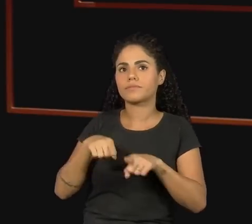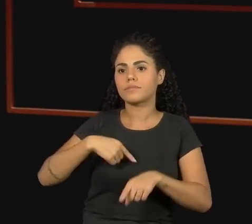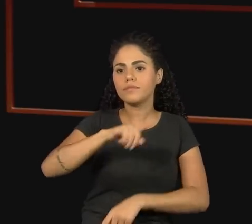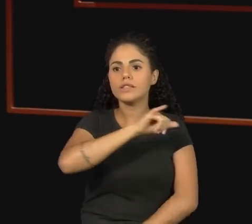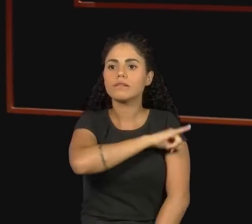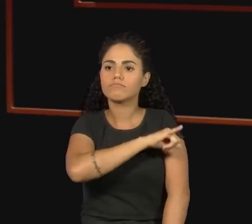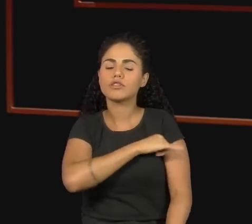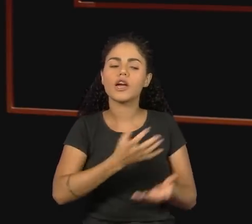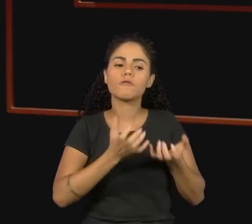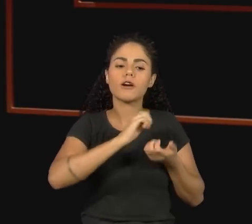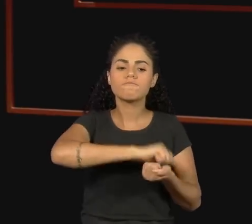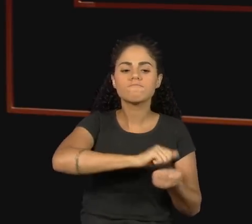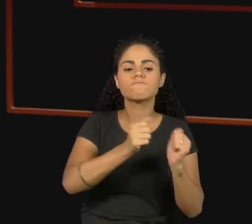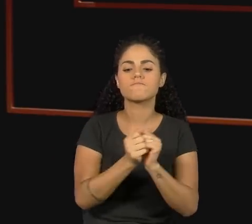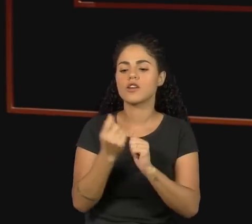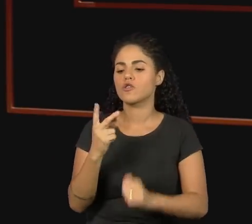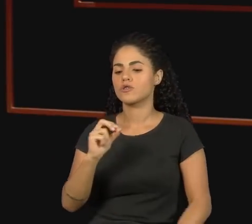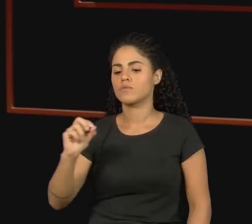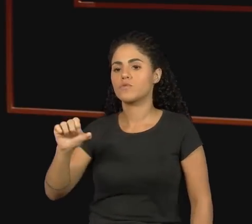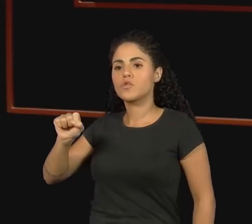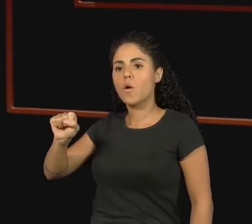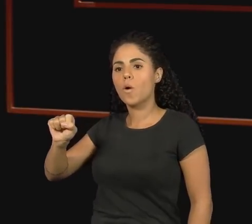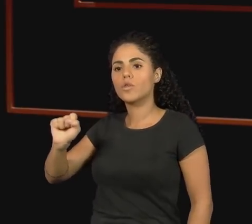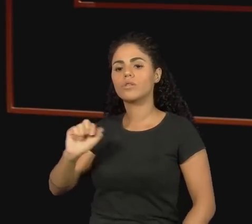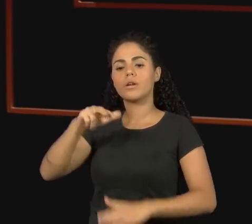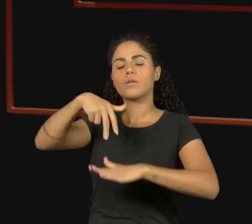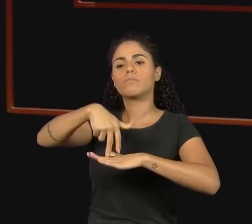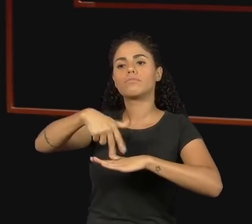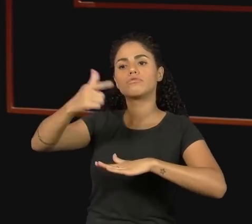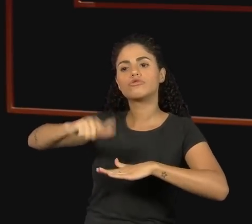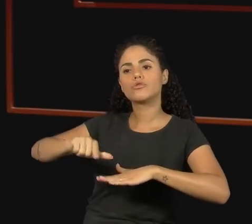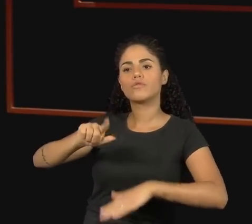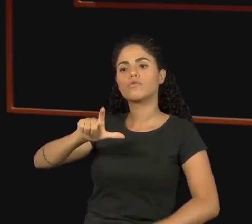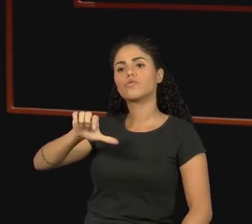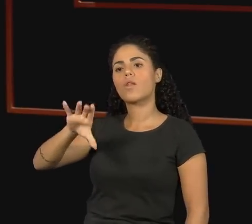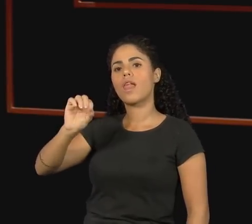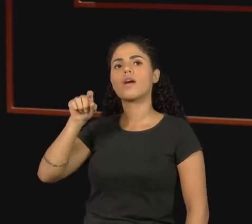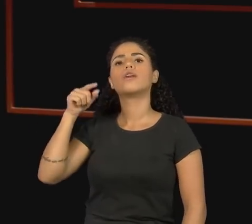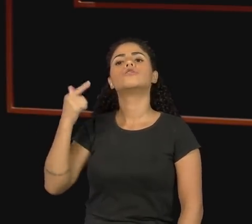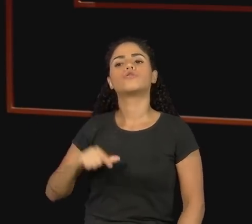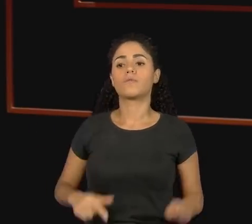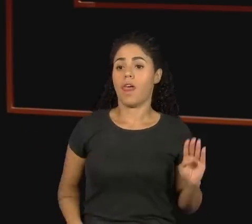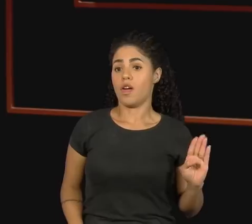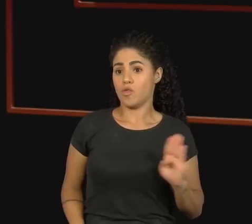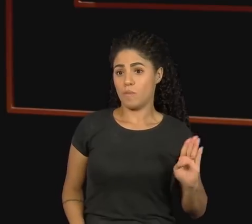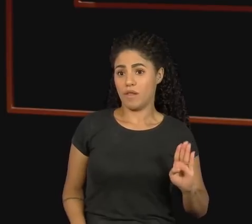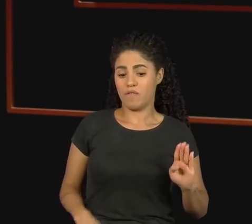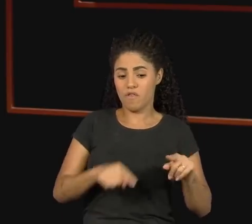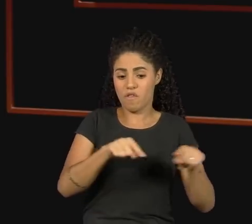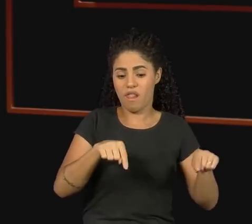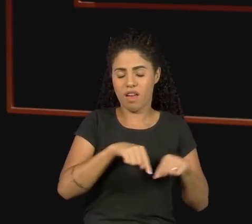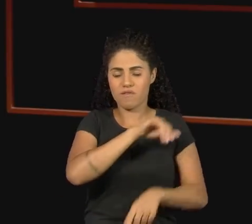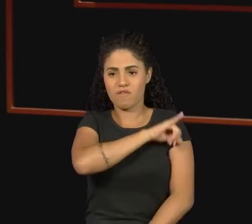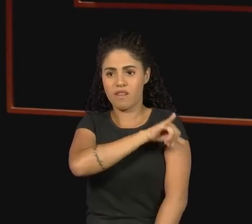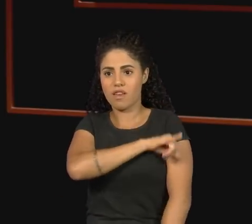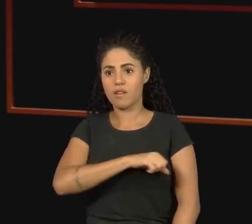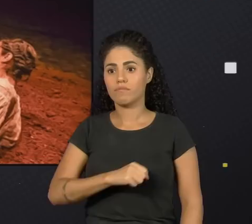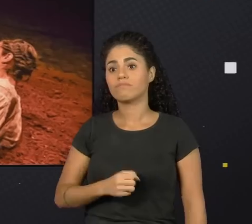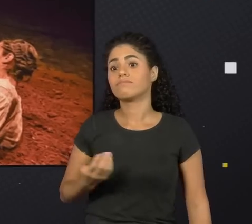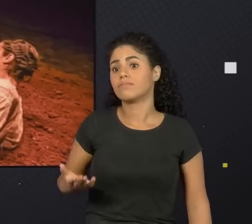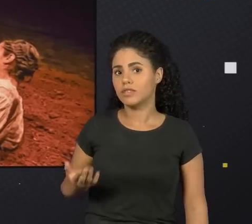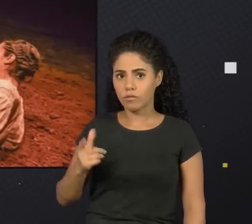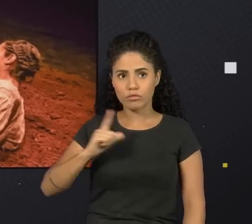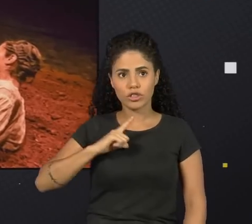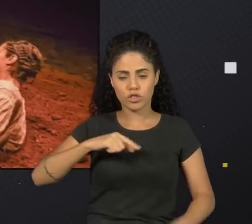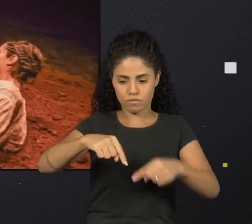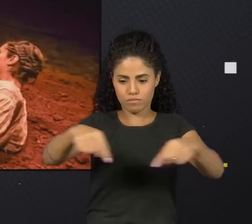remontar, 2008, no palco de pinos do Léo Franco, no Solar de Botafogo, porque são 30 metros cúbicos de terra